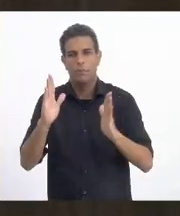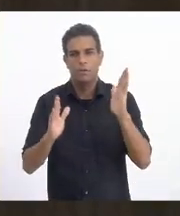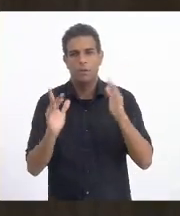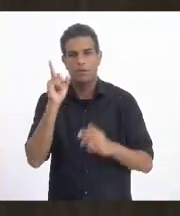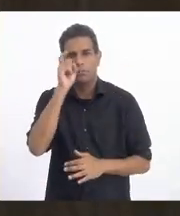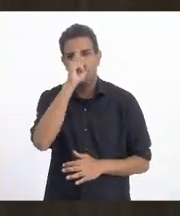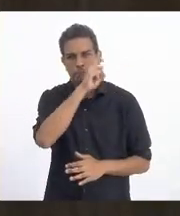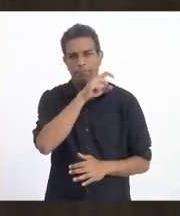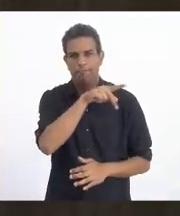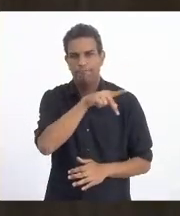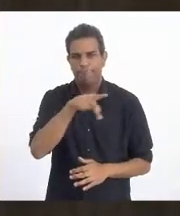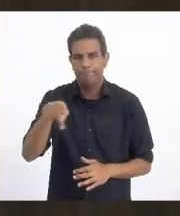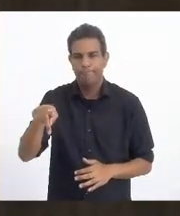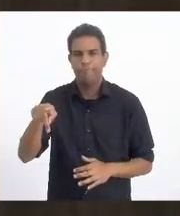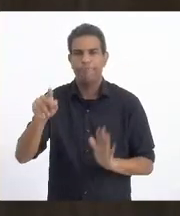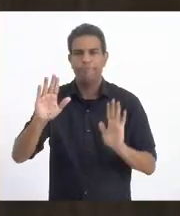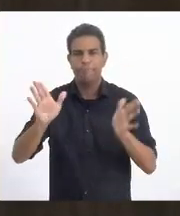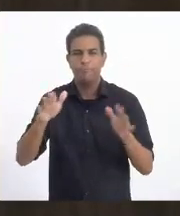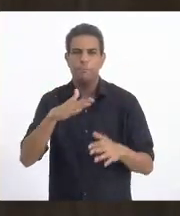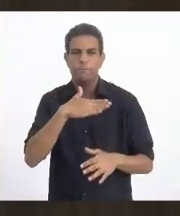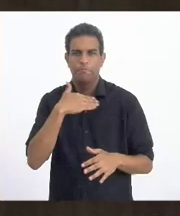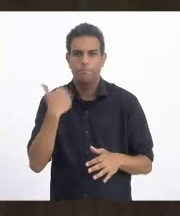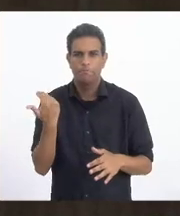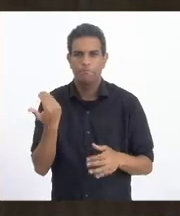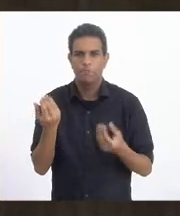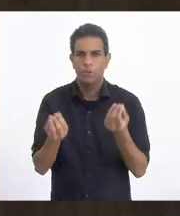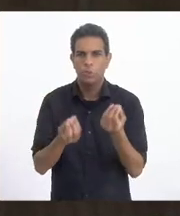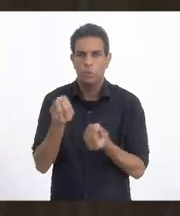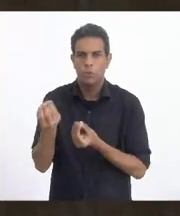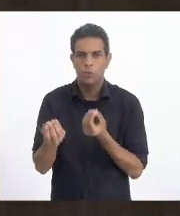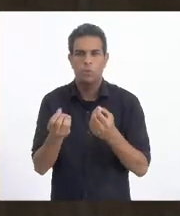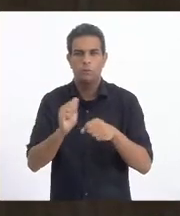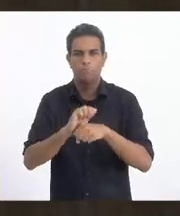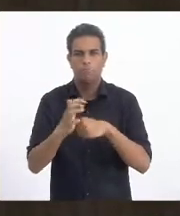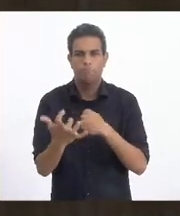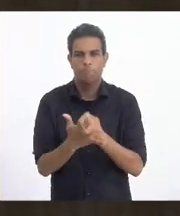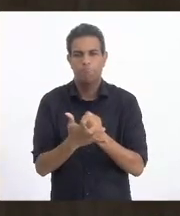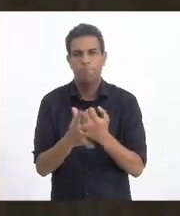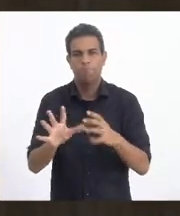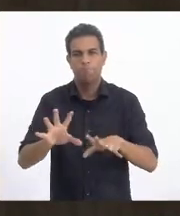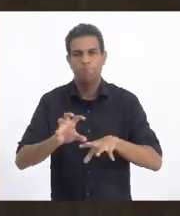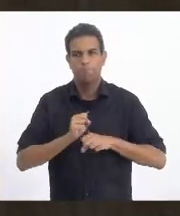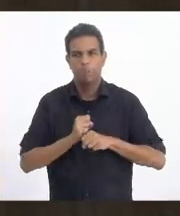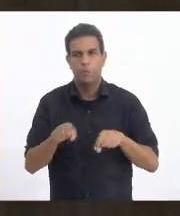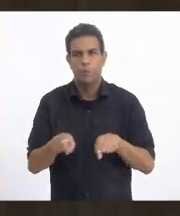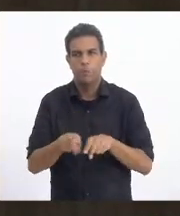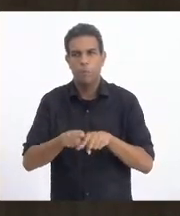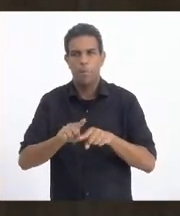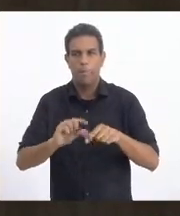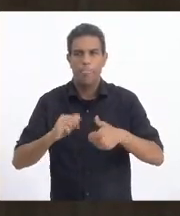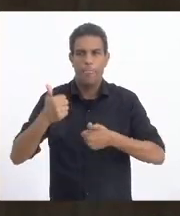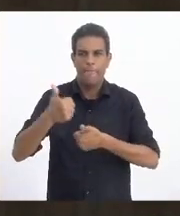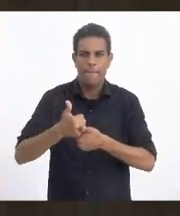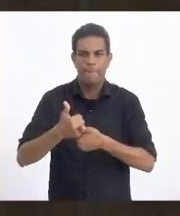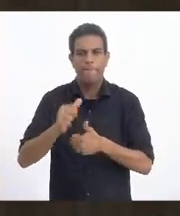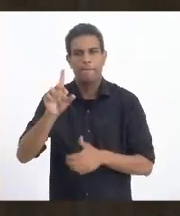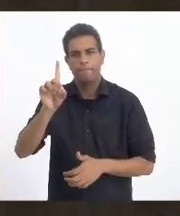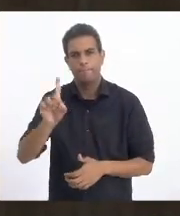o presidente também, que morreu através desse Covid, e eu assumi agora, e nós